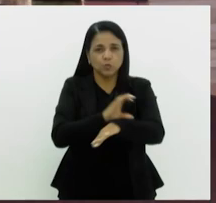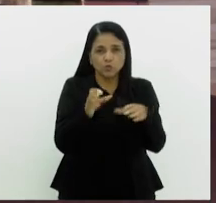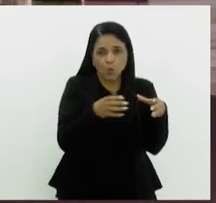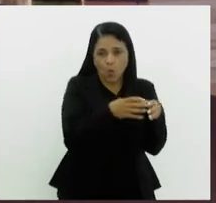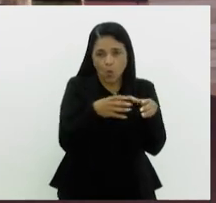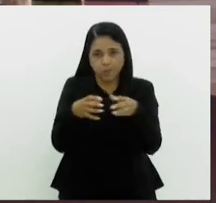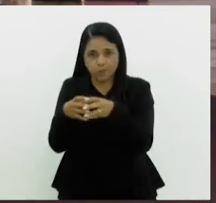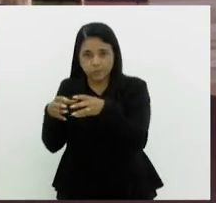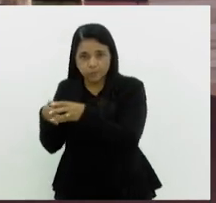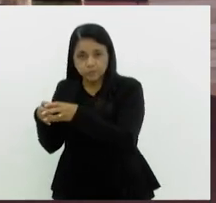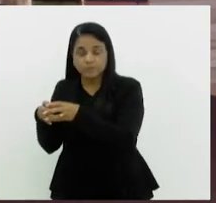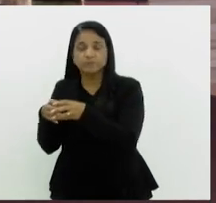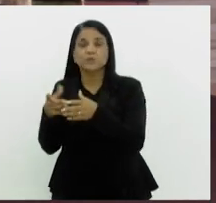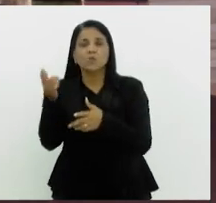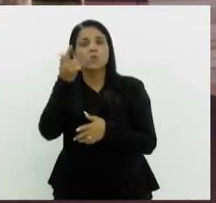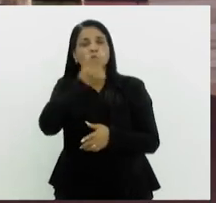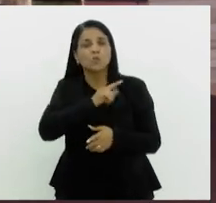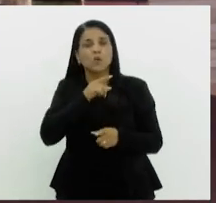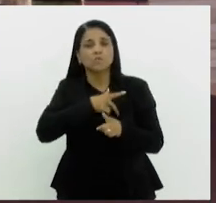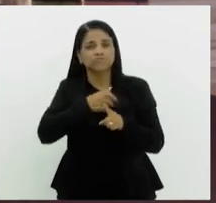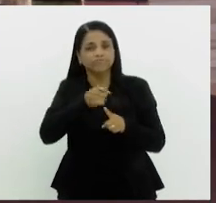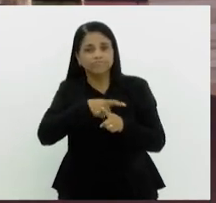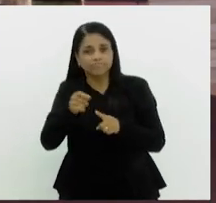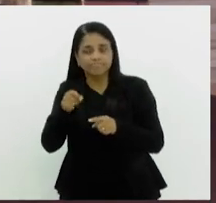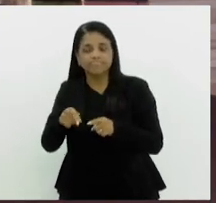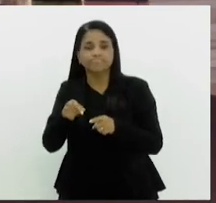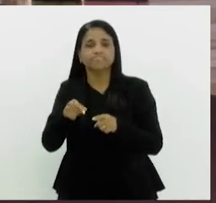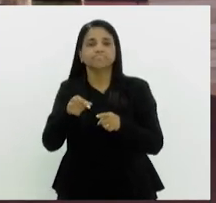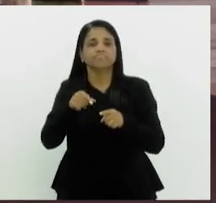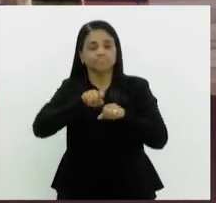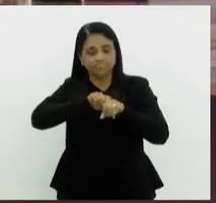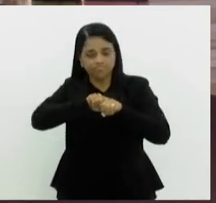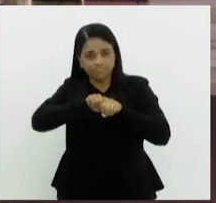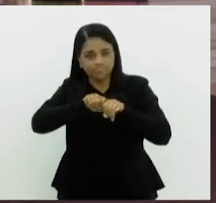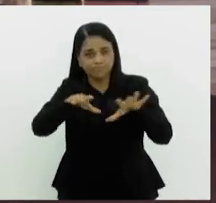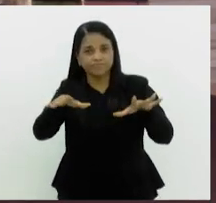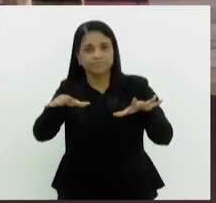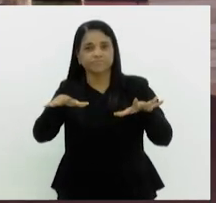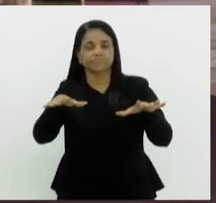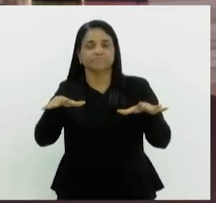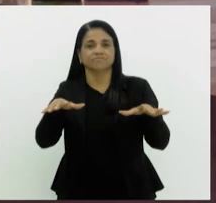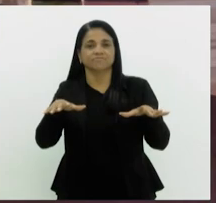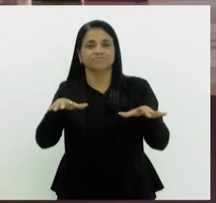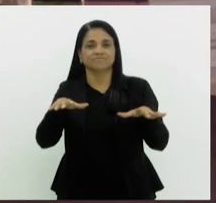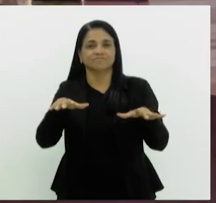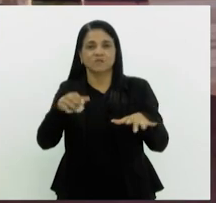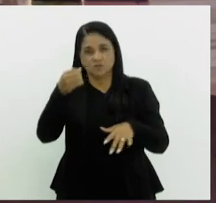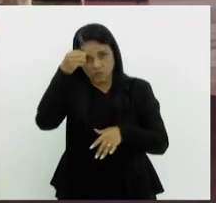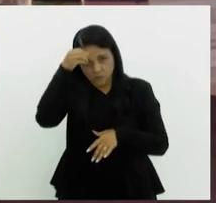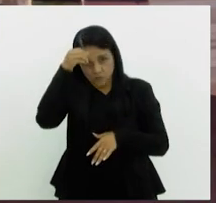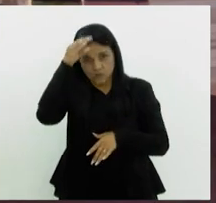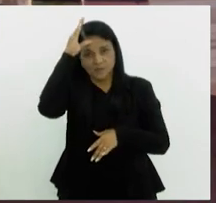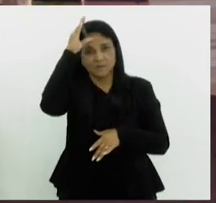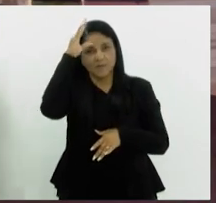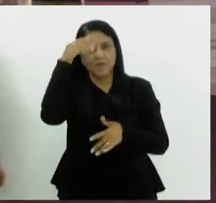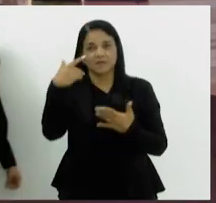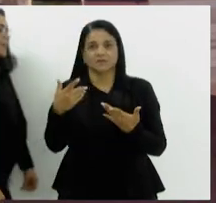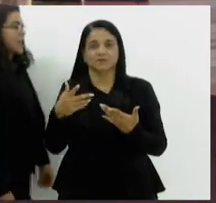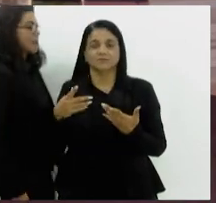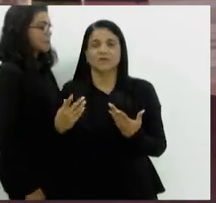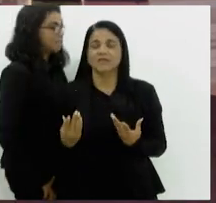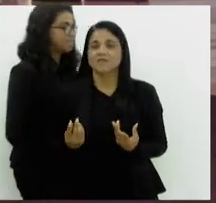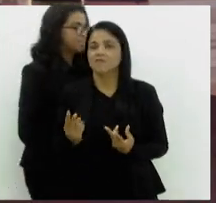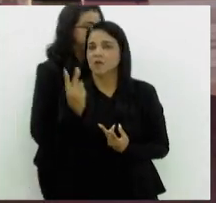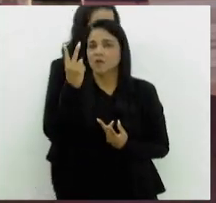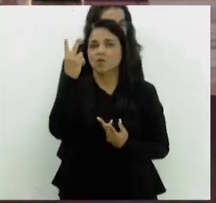e consegue fazê-las convergir para uma riquíssima produção de conhecimento, rica no